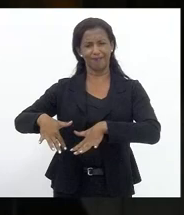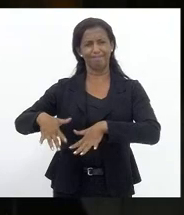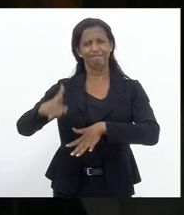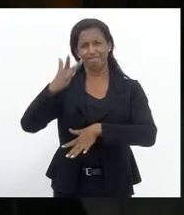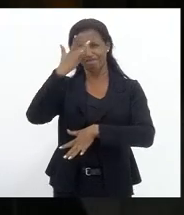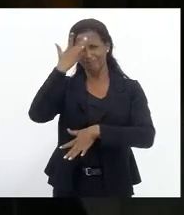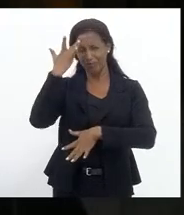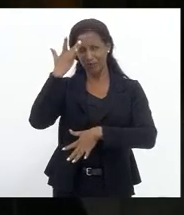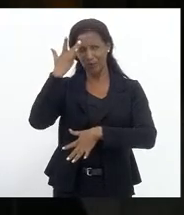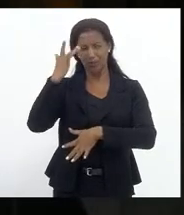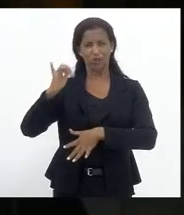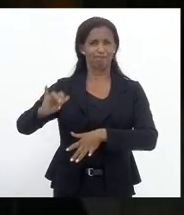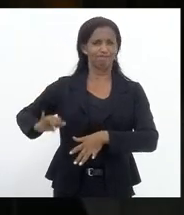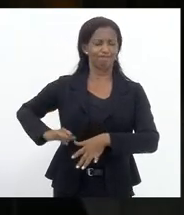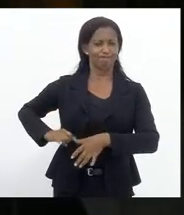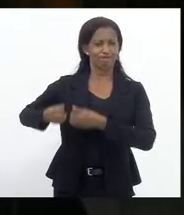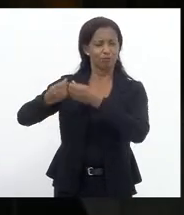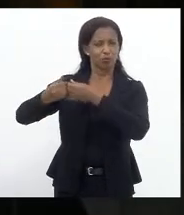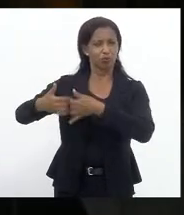profundamente prejudicados